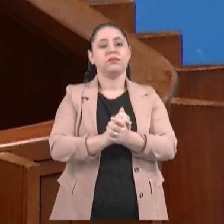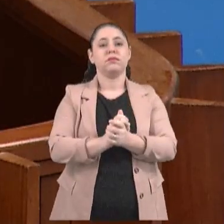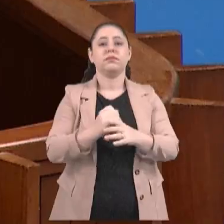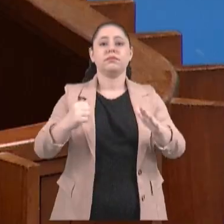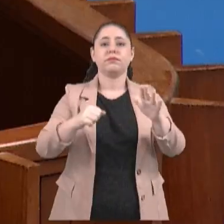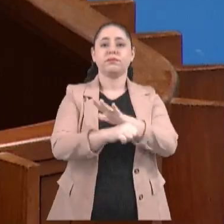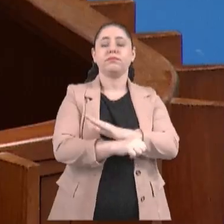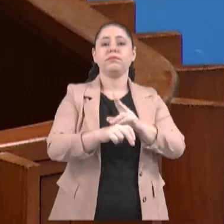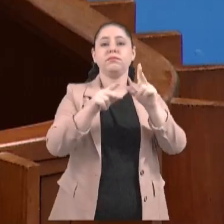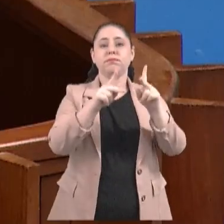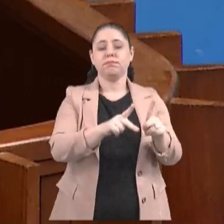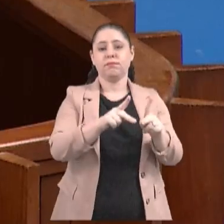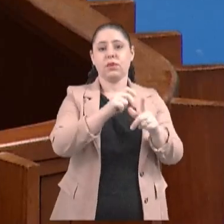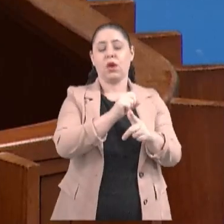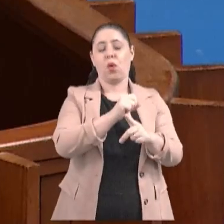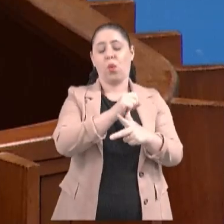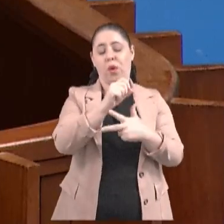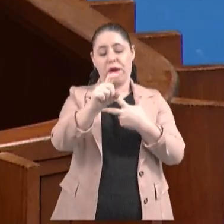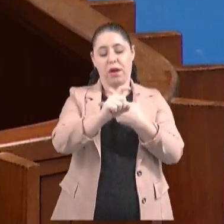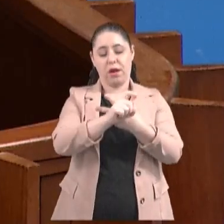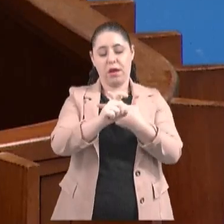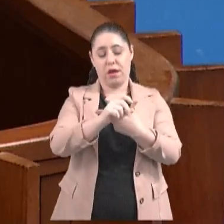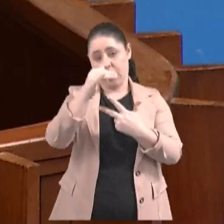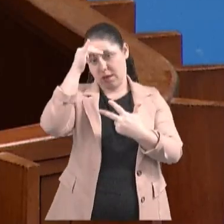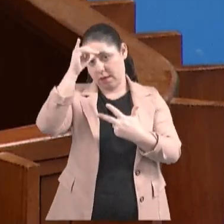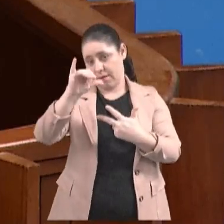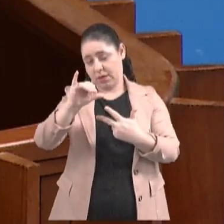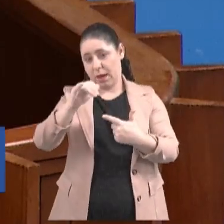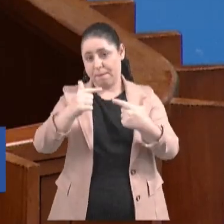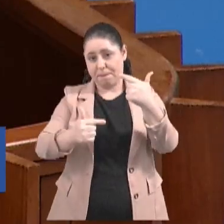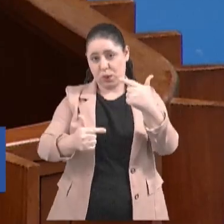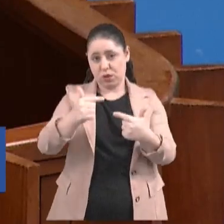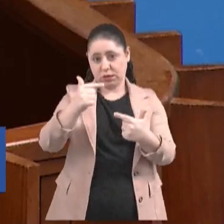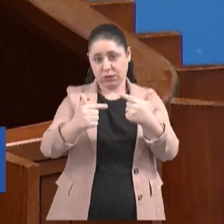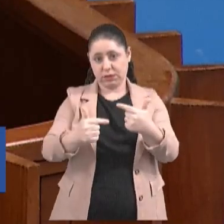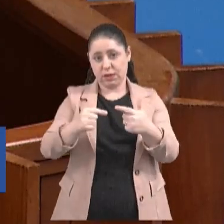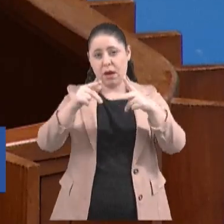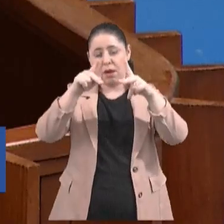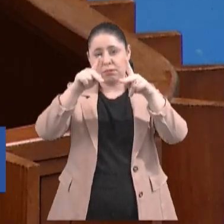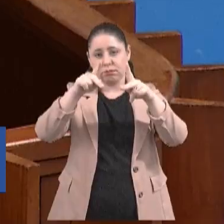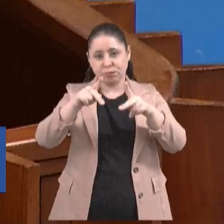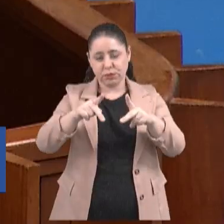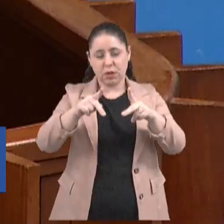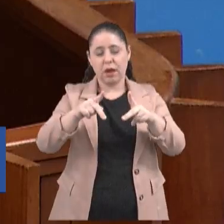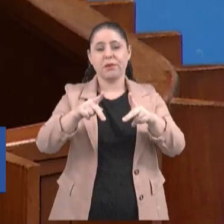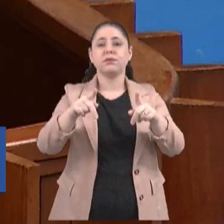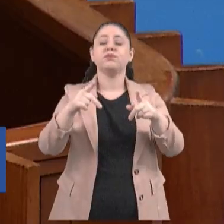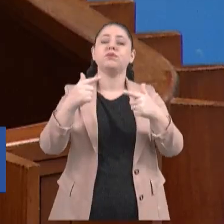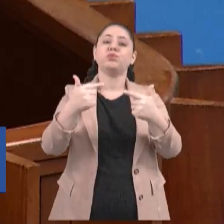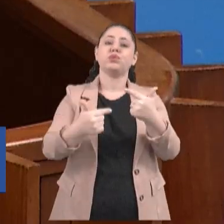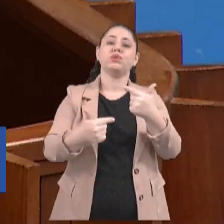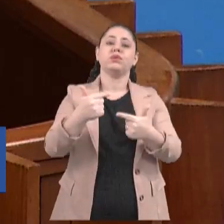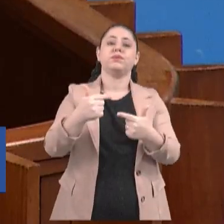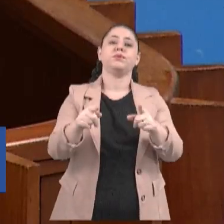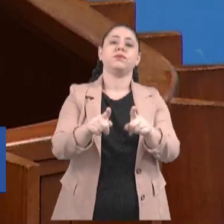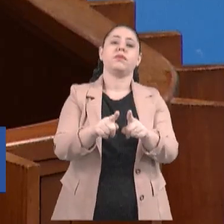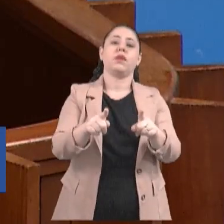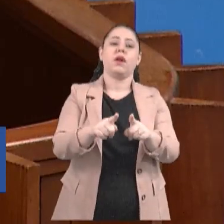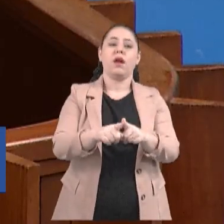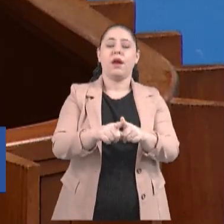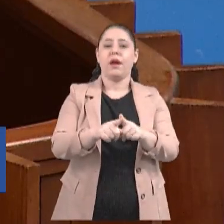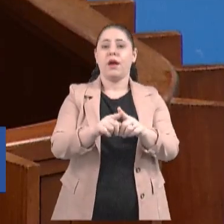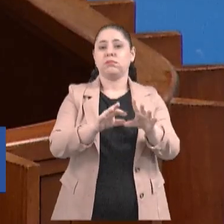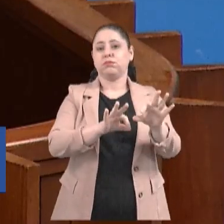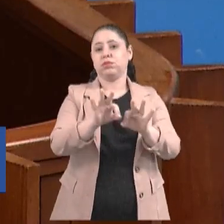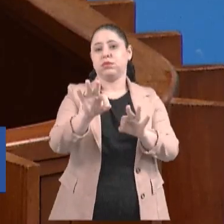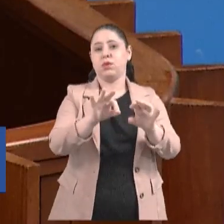divulgação. O Poder Executivo, com finalidade de combater a violência política de gênero digital contra as mulheres, deverá elaborar um plano